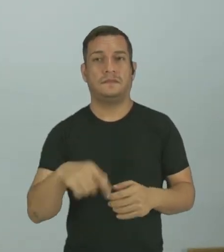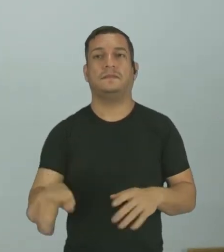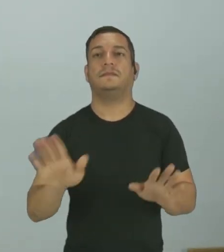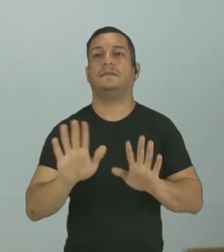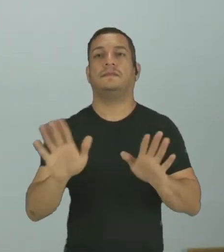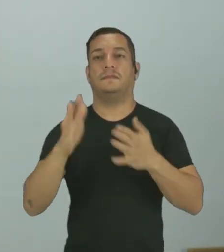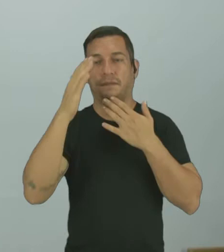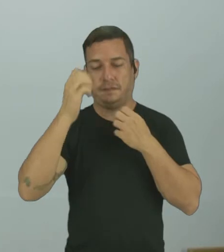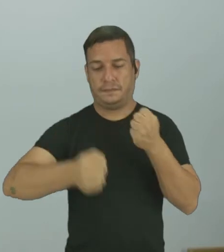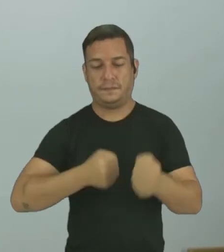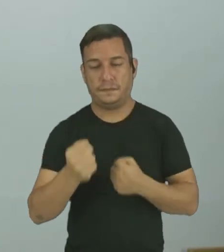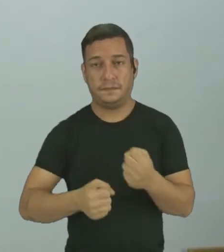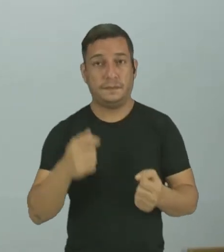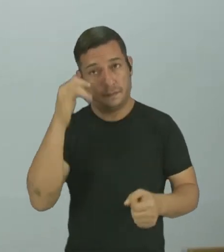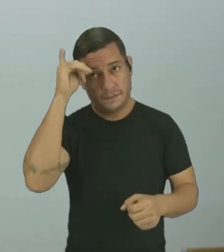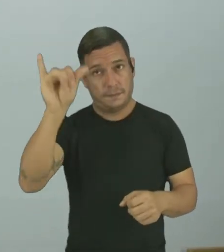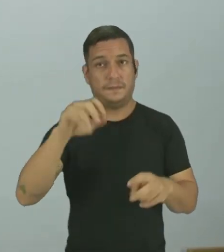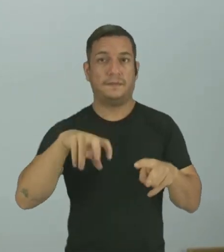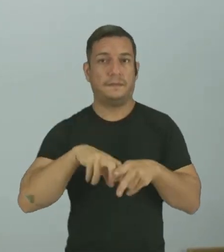se machucar.